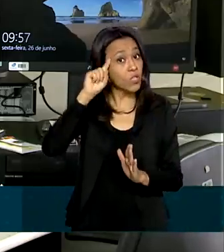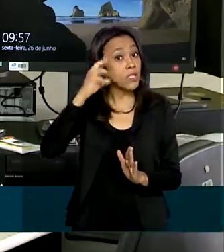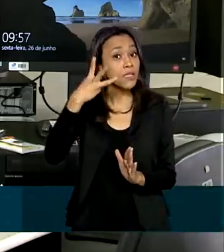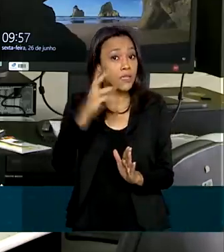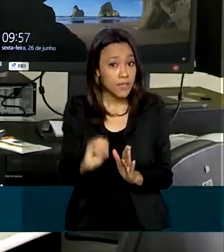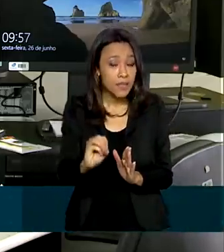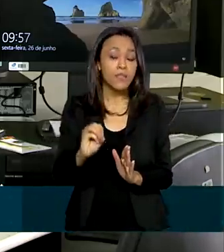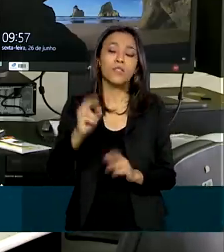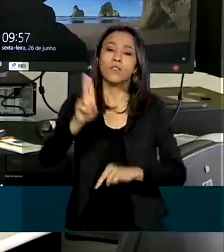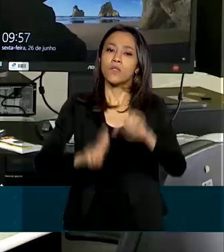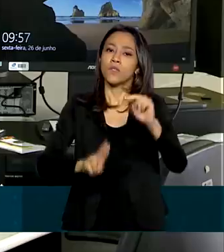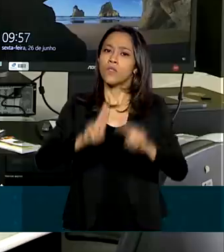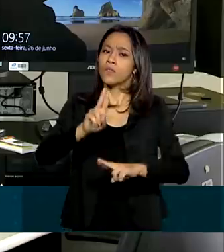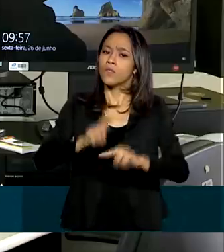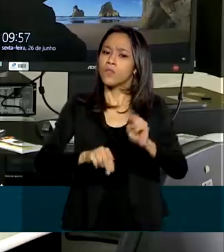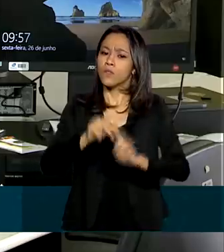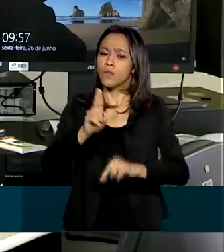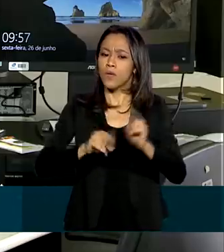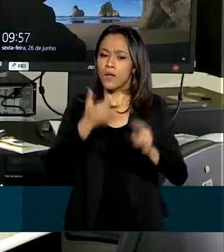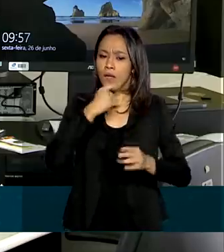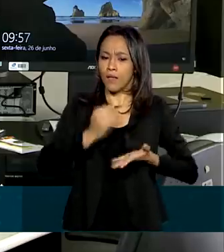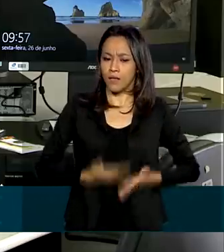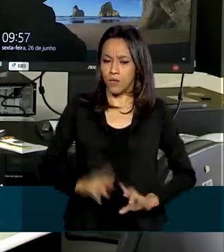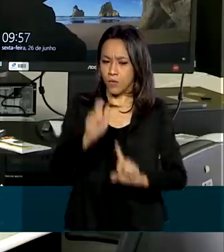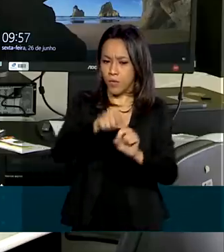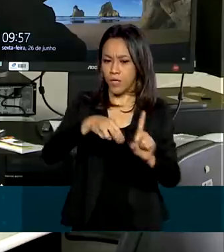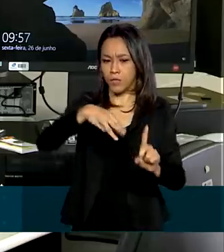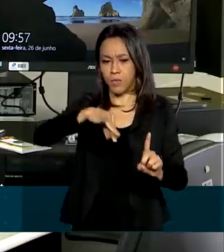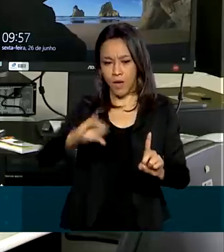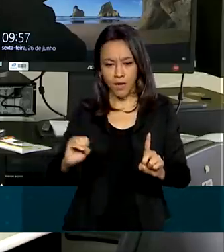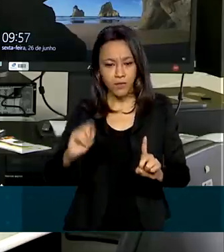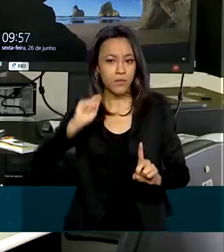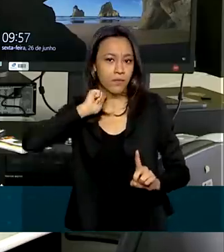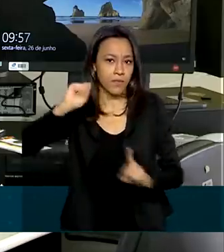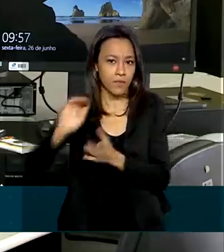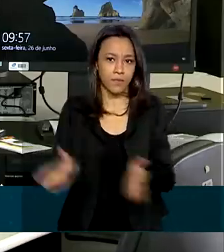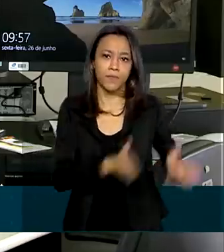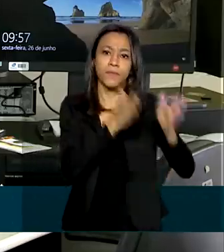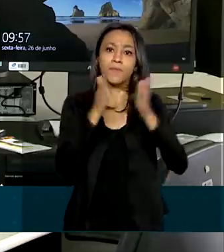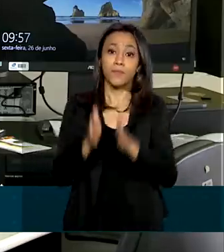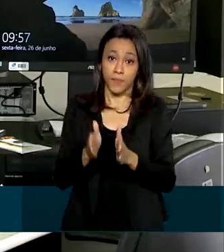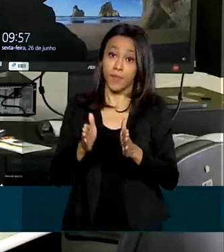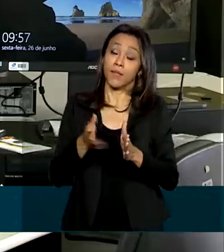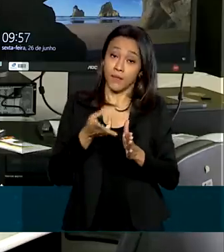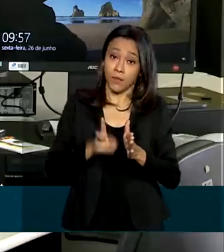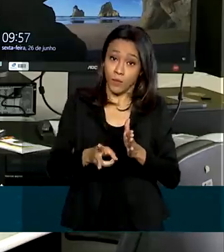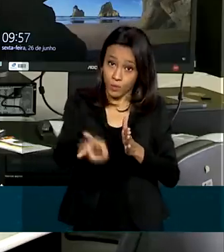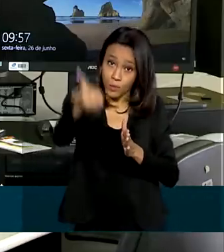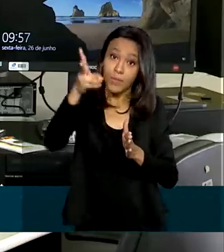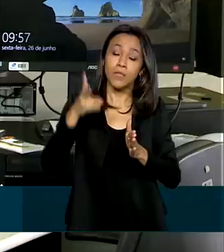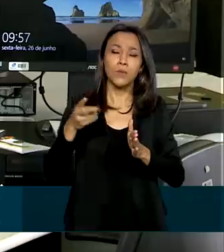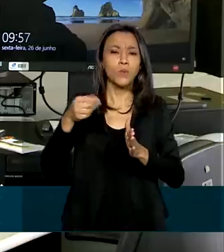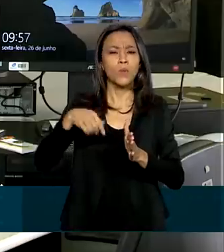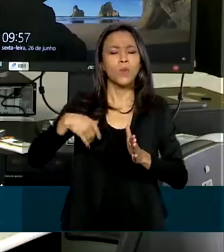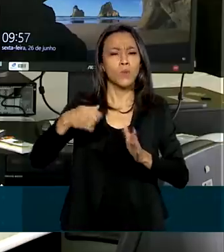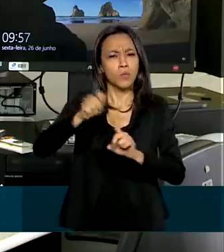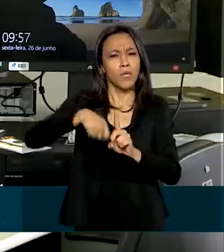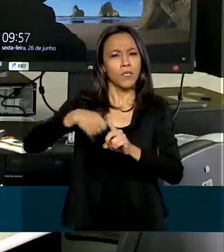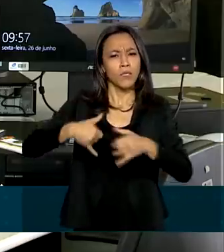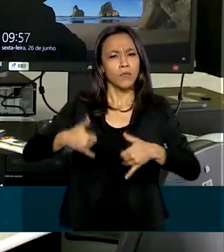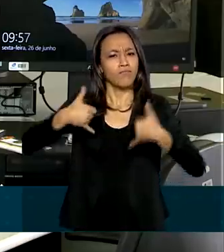junho, os pagamentos são feitos para quem nasceu entre março e abril. Seguindo essa sequência dos meses de nascimento dos